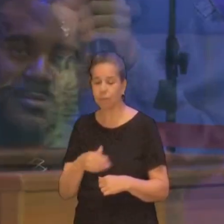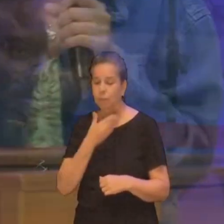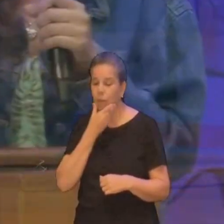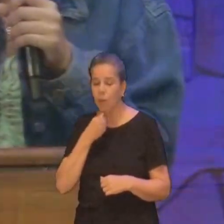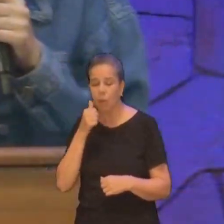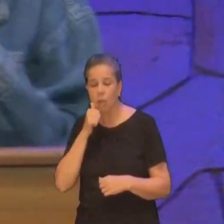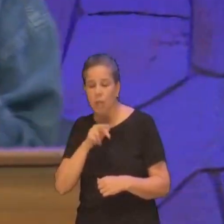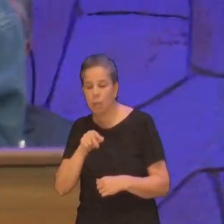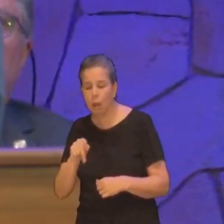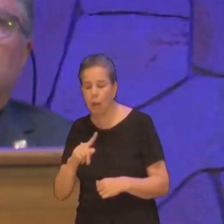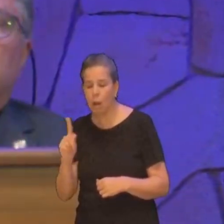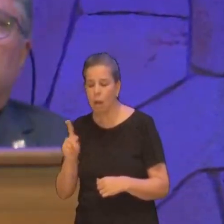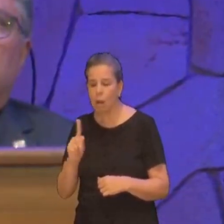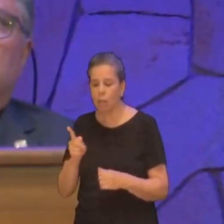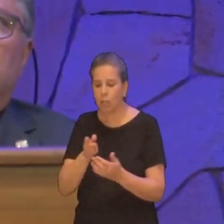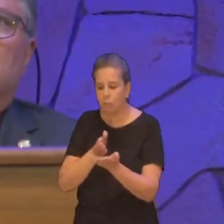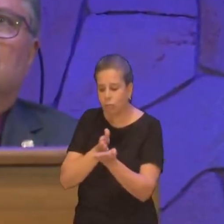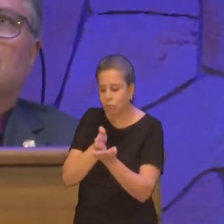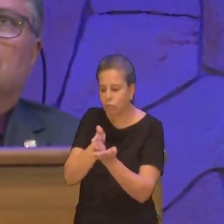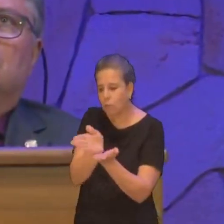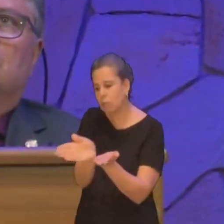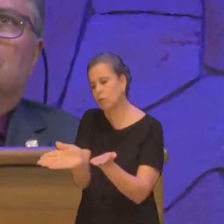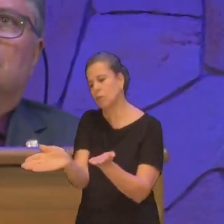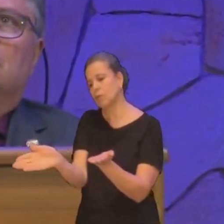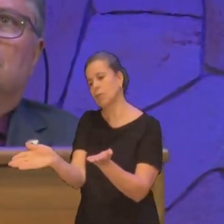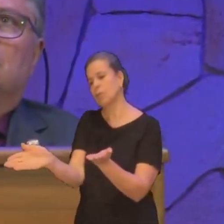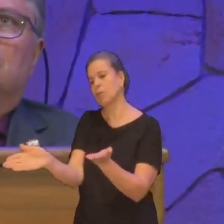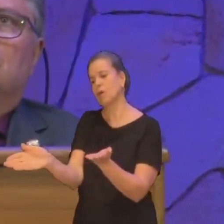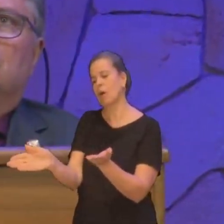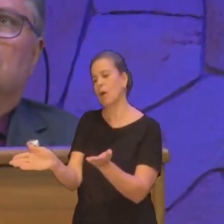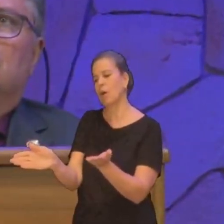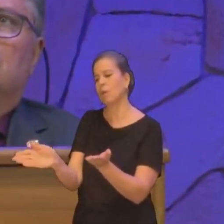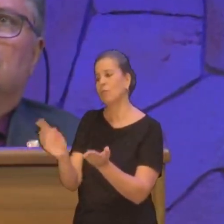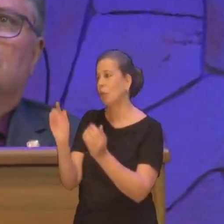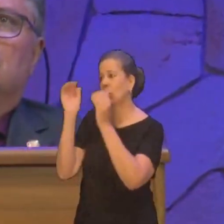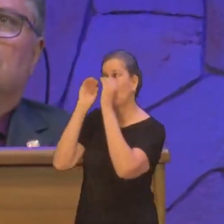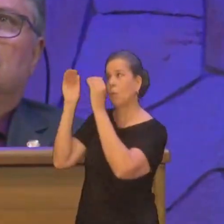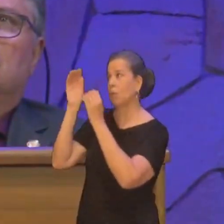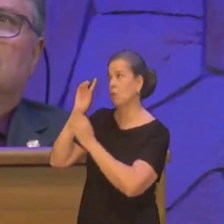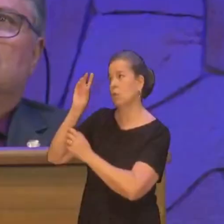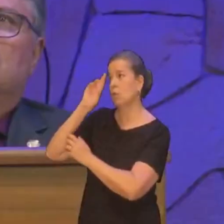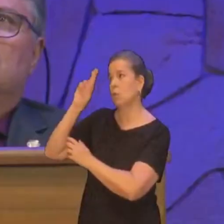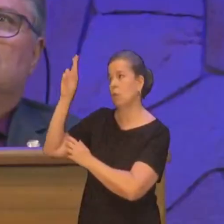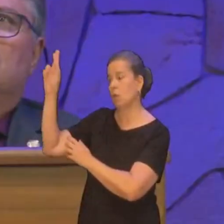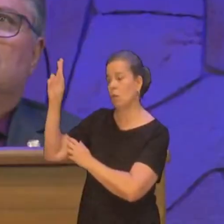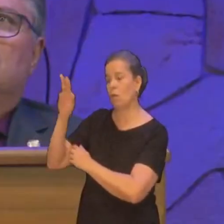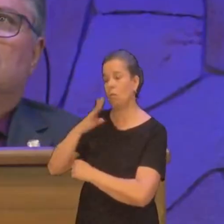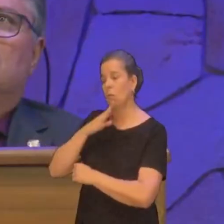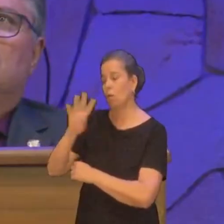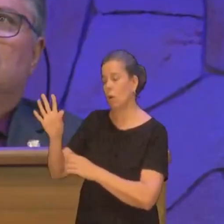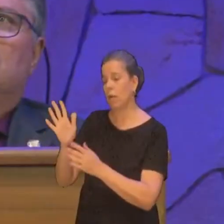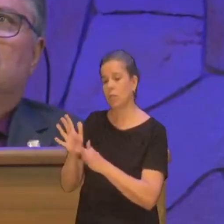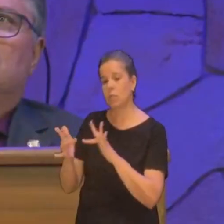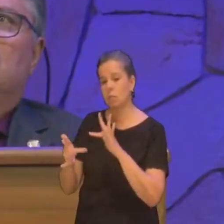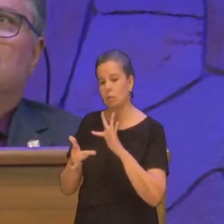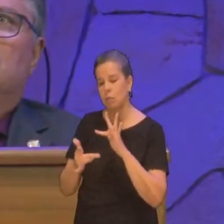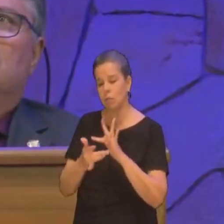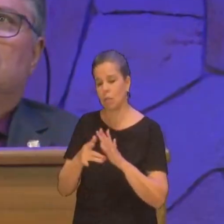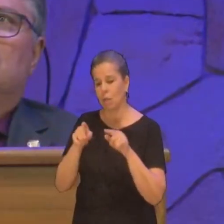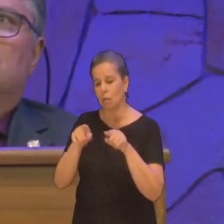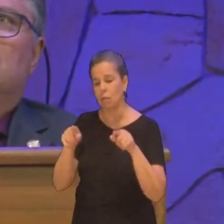não está seguindo os caminhos do Senhor, se você vê um irmão que está em pecado, que não conhece Jesus e você não estende a